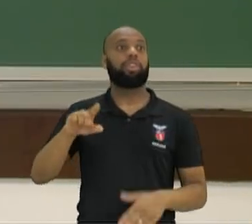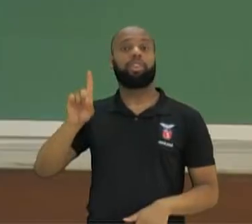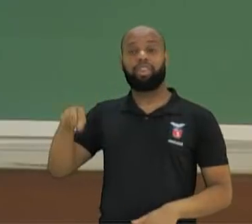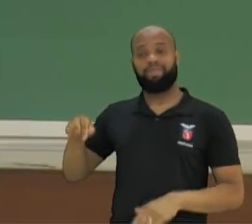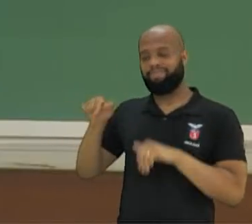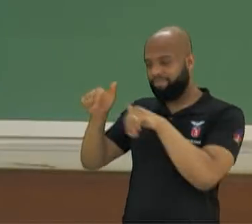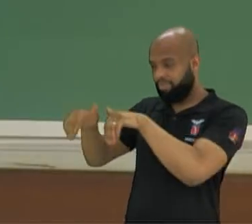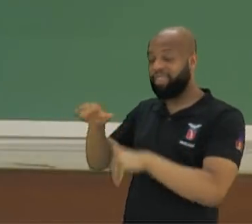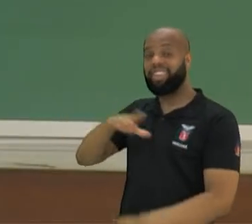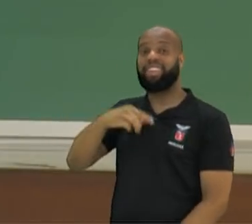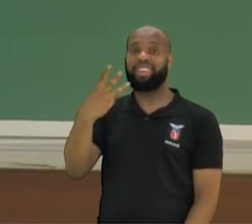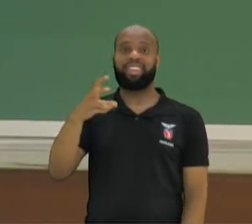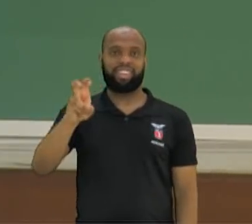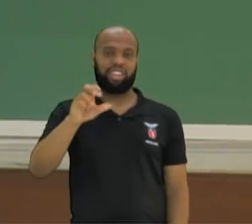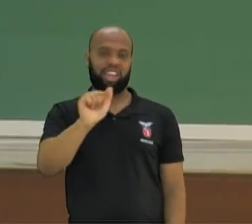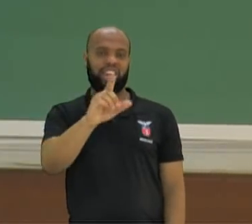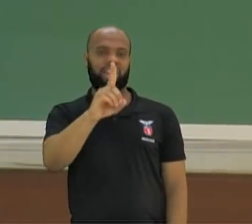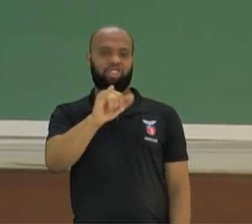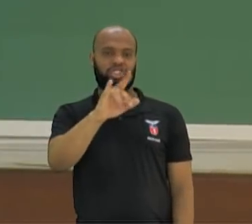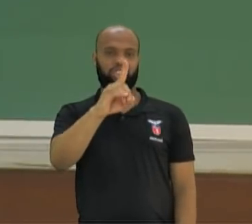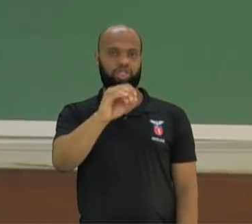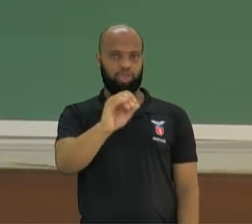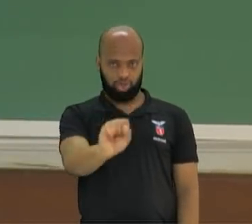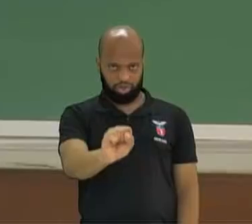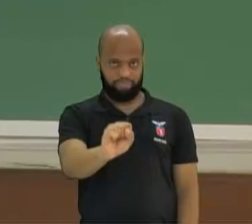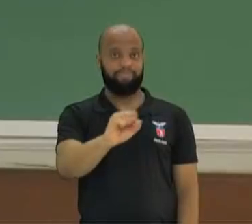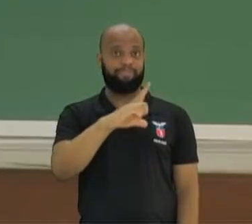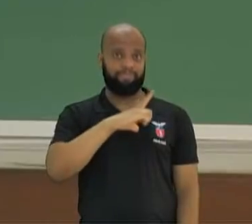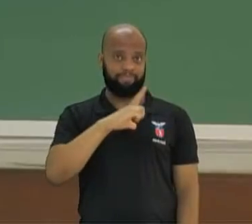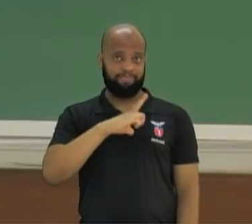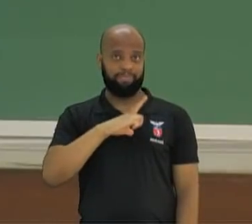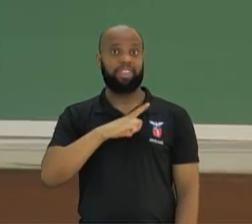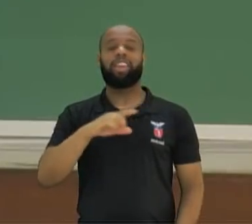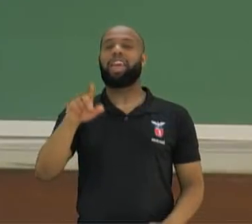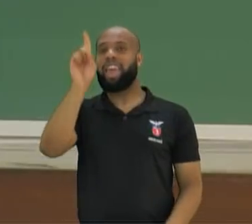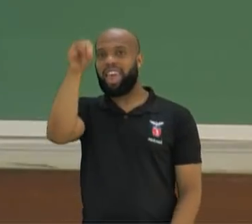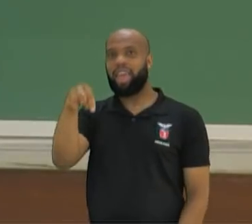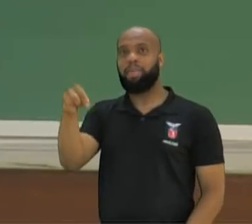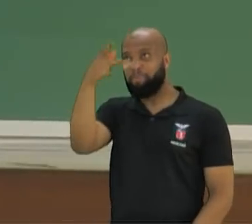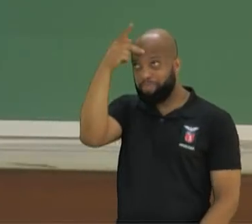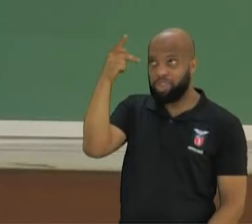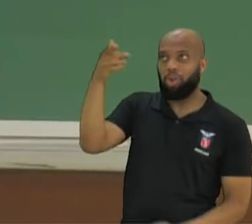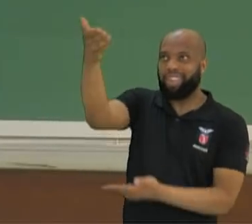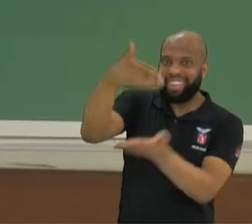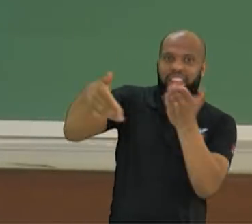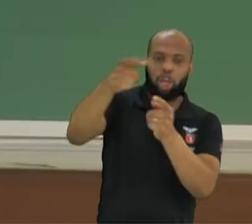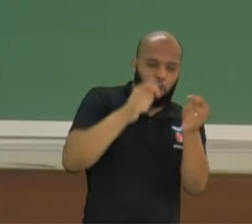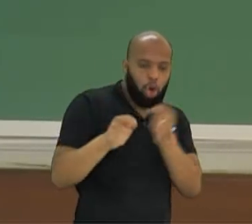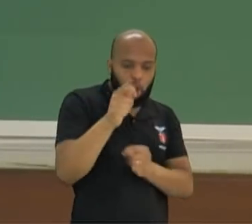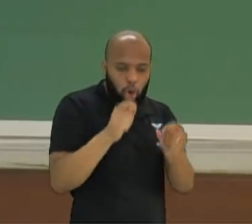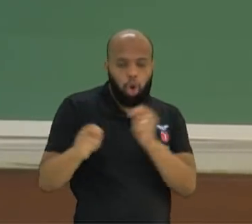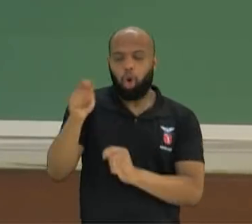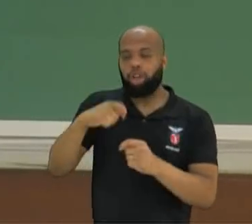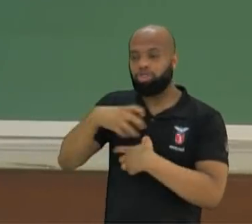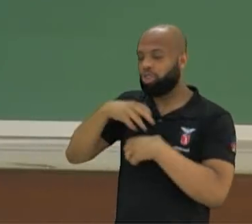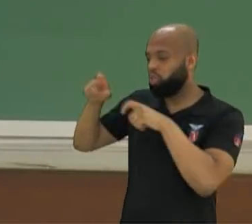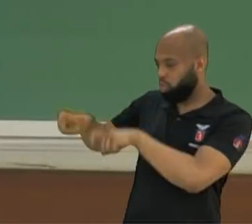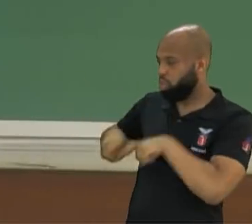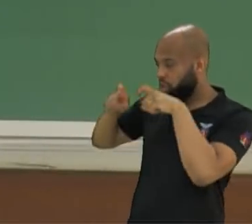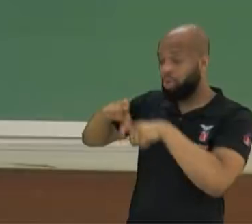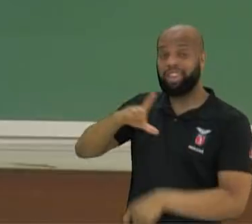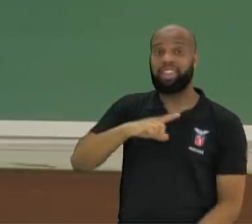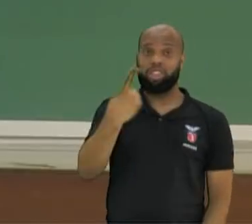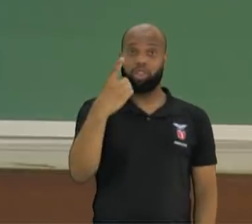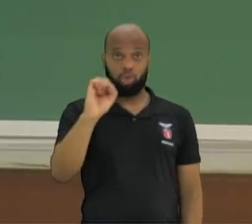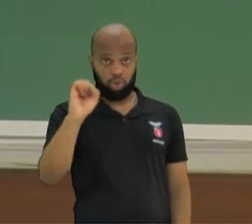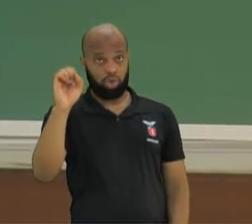35 adidos. 35 adidos negociando, fazendo negócios agrícolas em